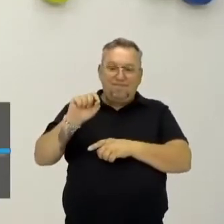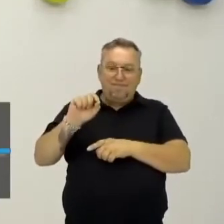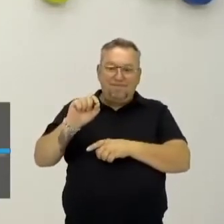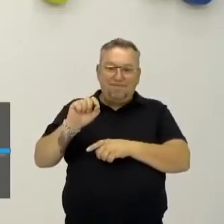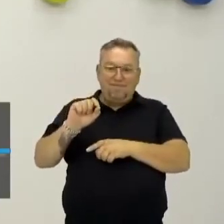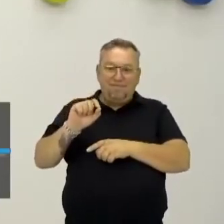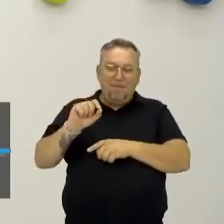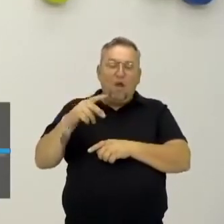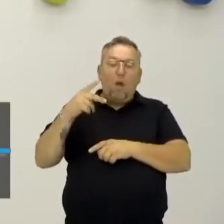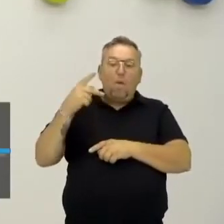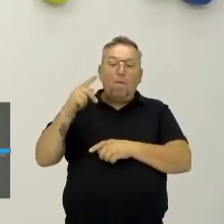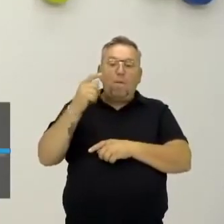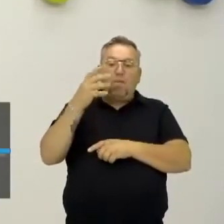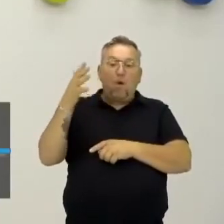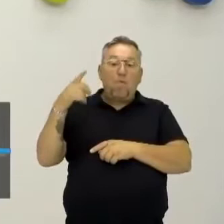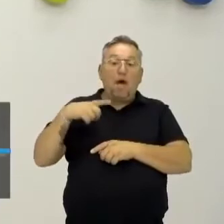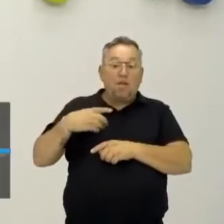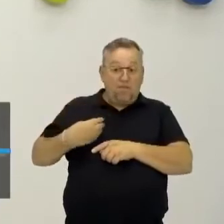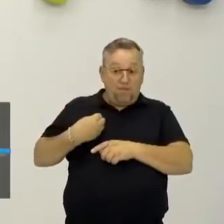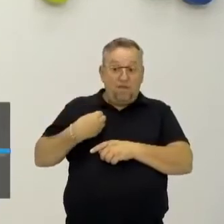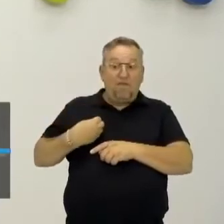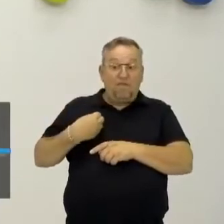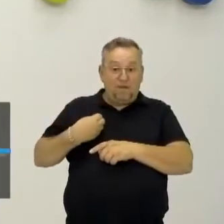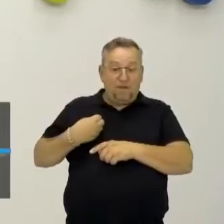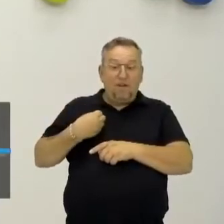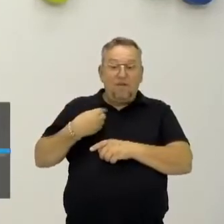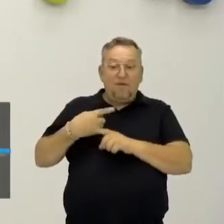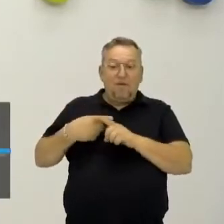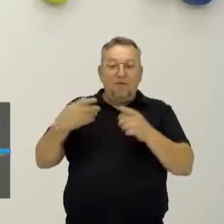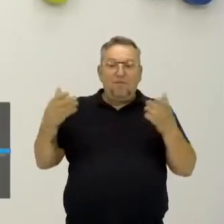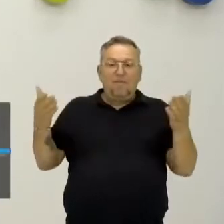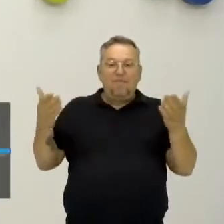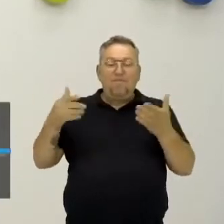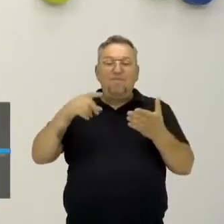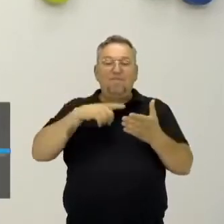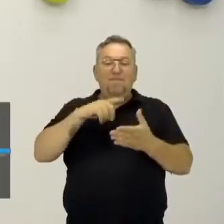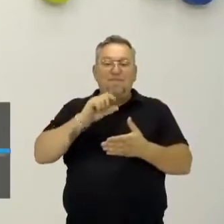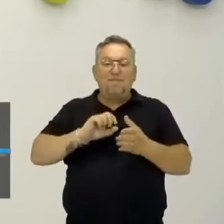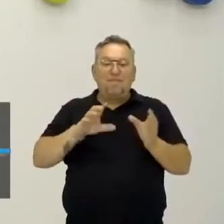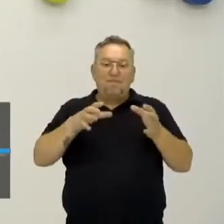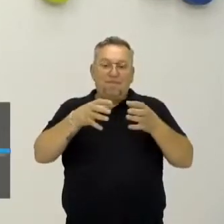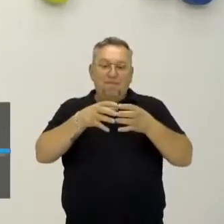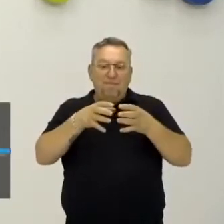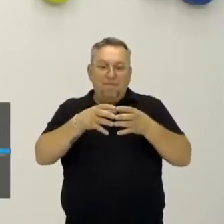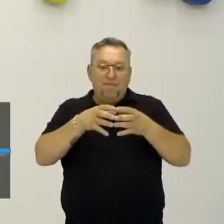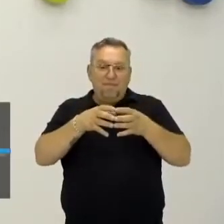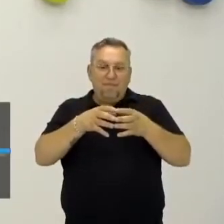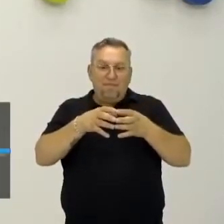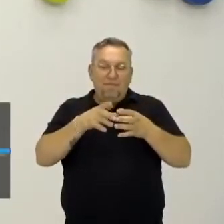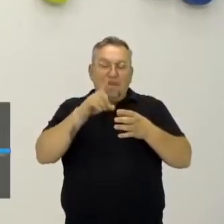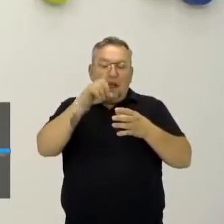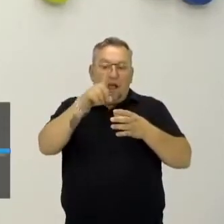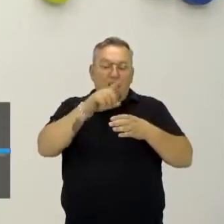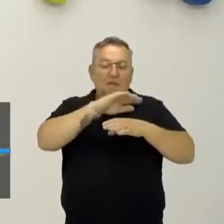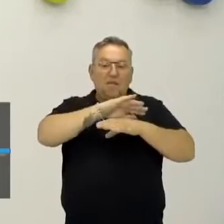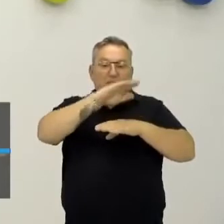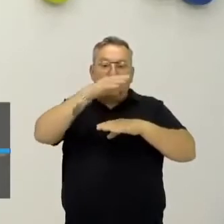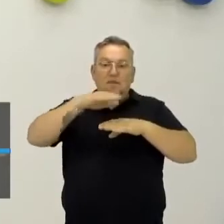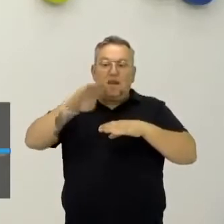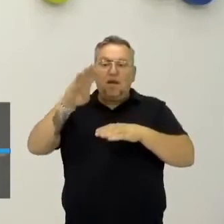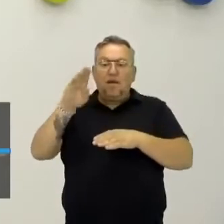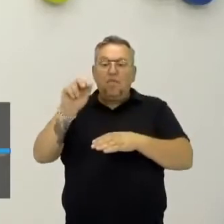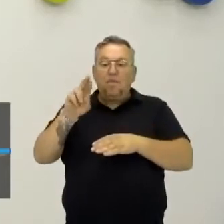Palmares vive. Né? E por que Palmares vive? Porque hoje nós ainda temos a comunidade quilombola ali na Serra da Barriga,